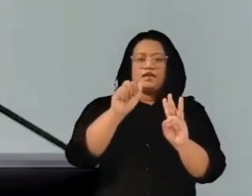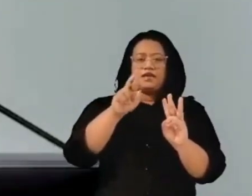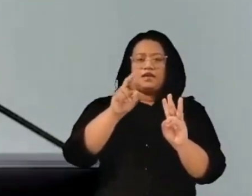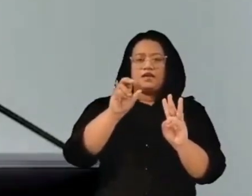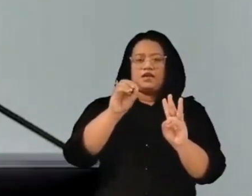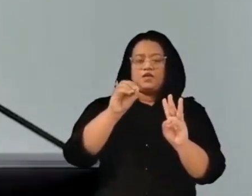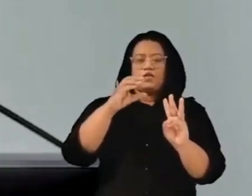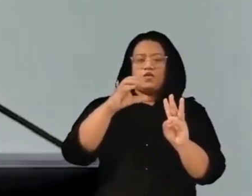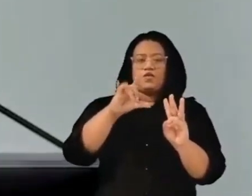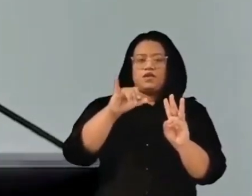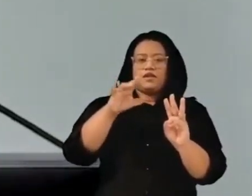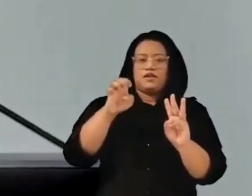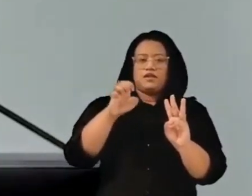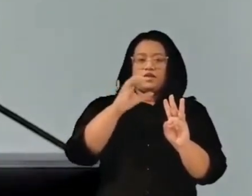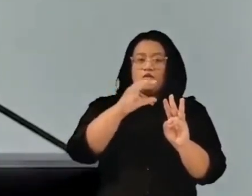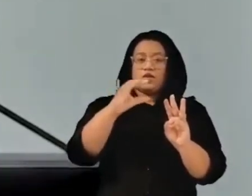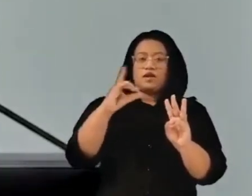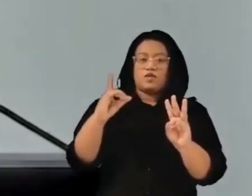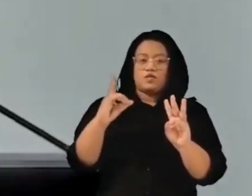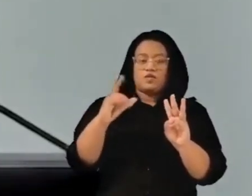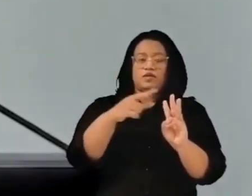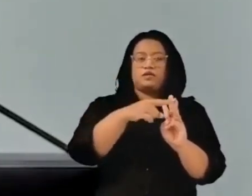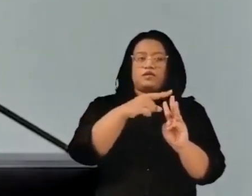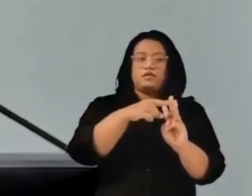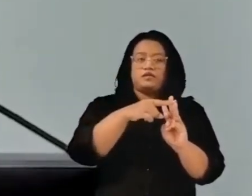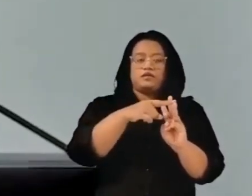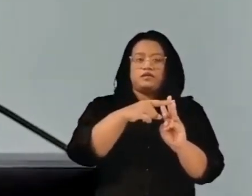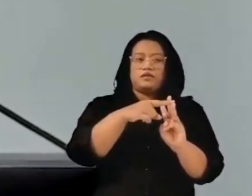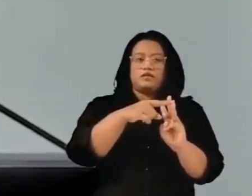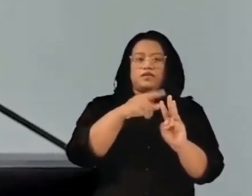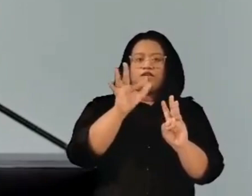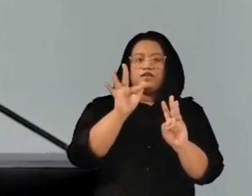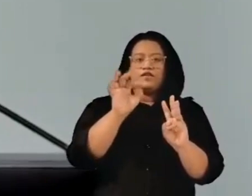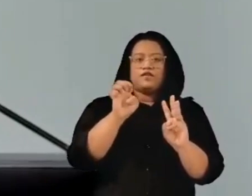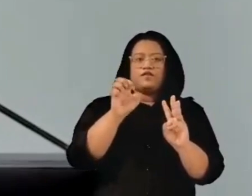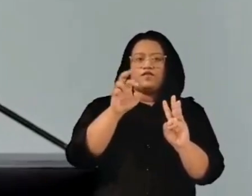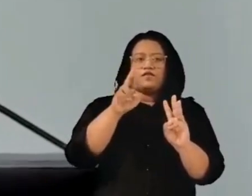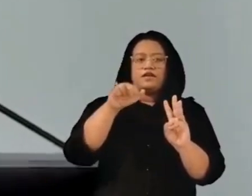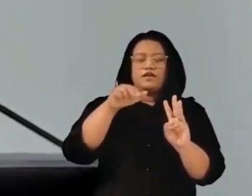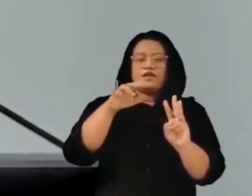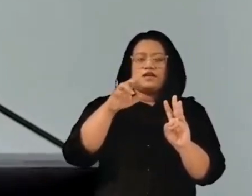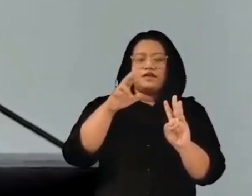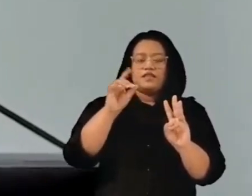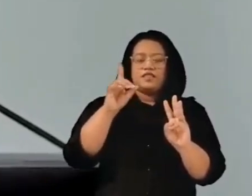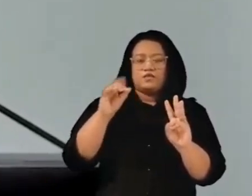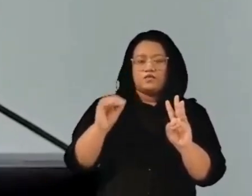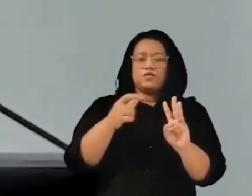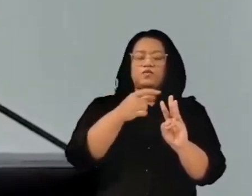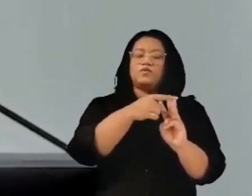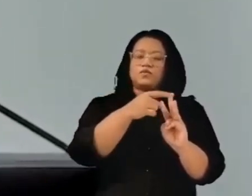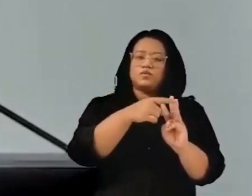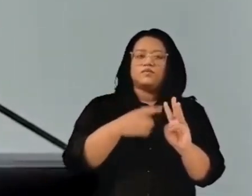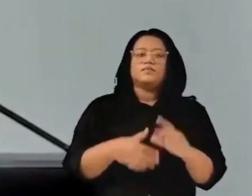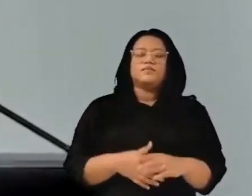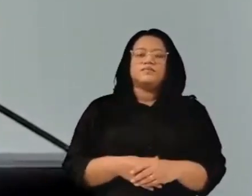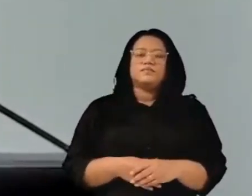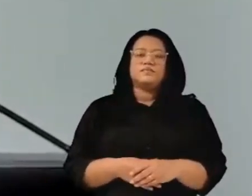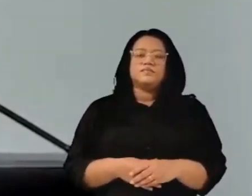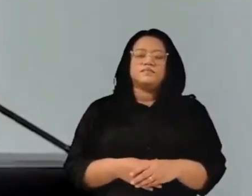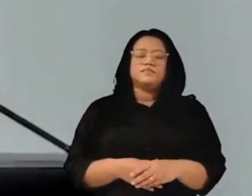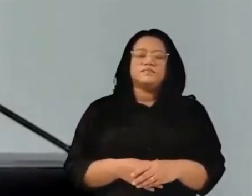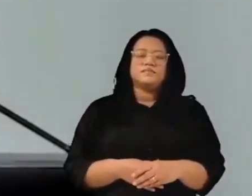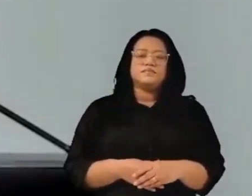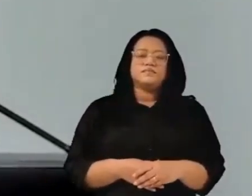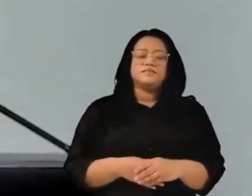esse curso, e ai, meu Deus, e o Fernando, super Fernando de Mato Grosso do Sul. O